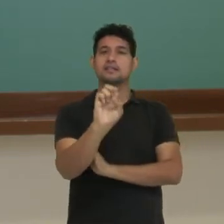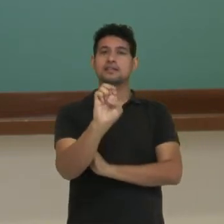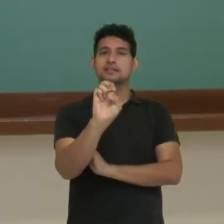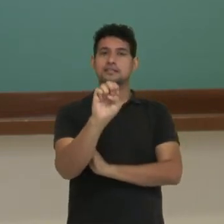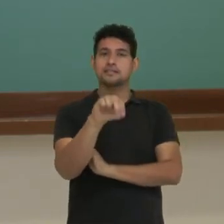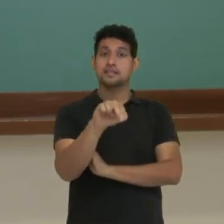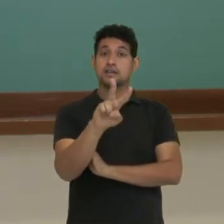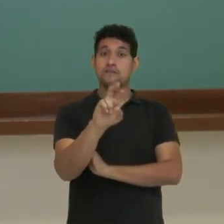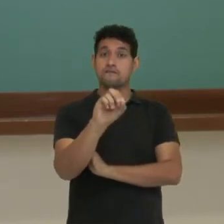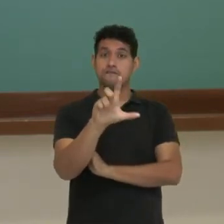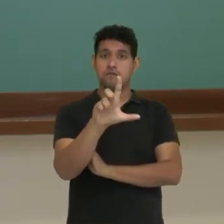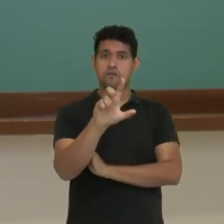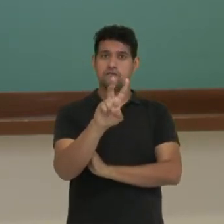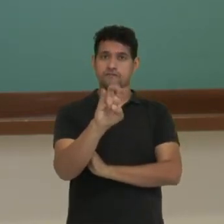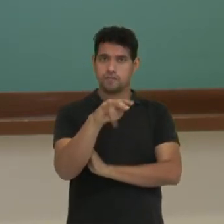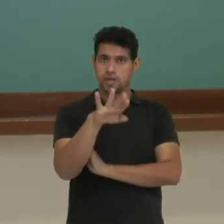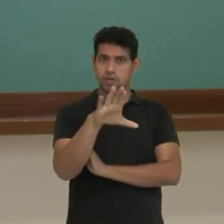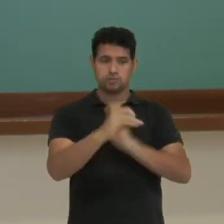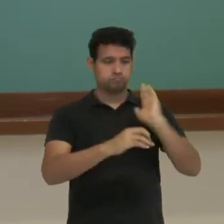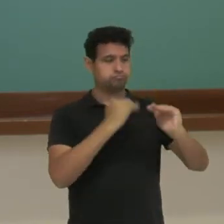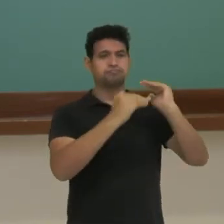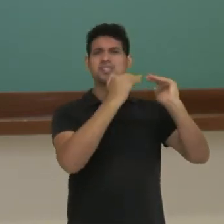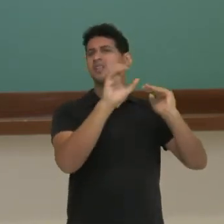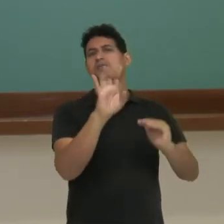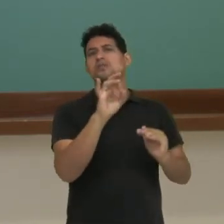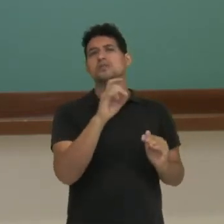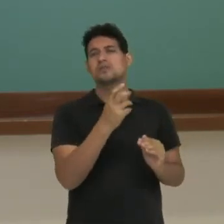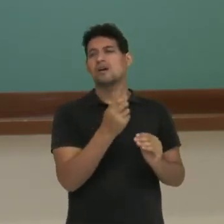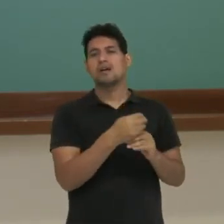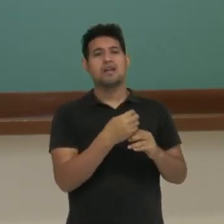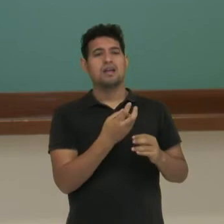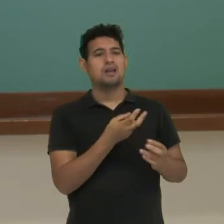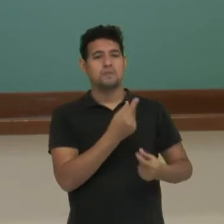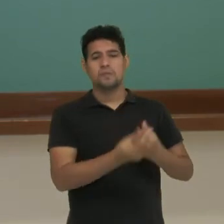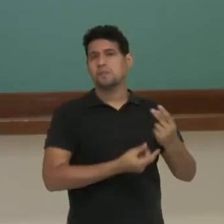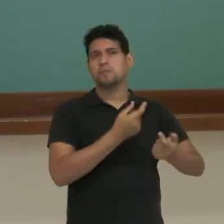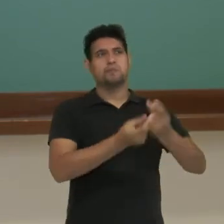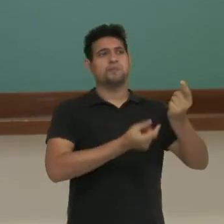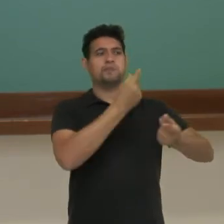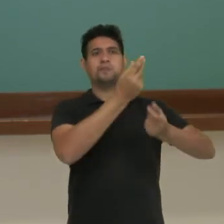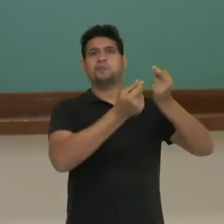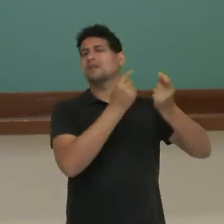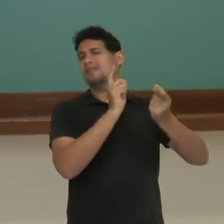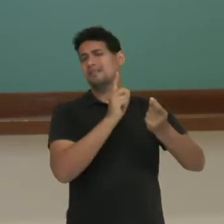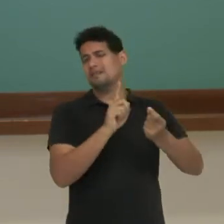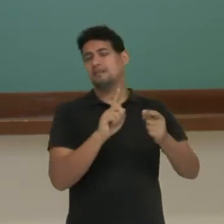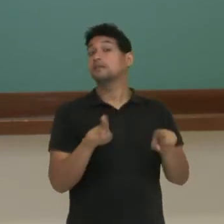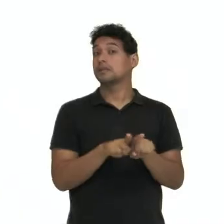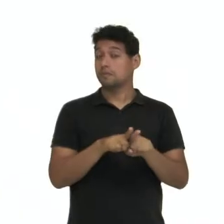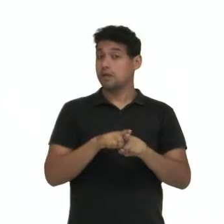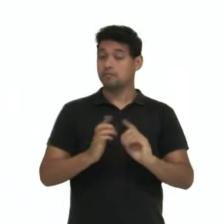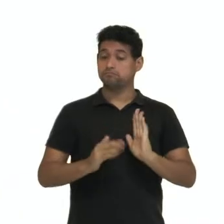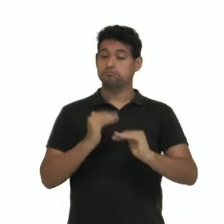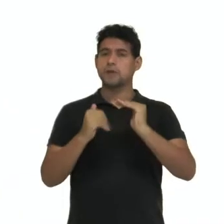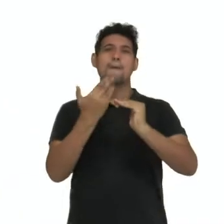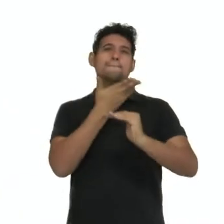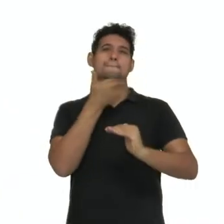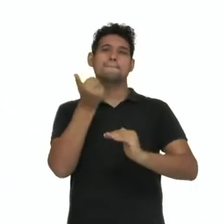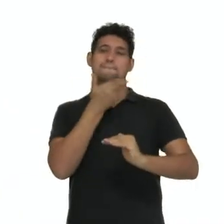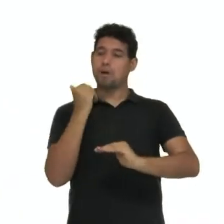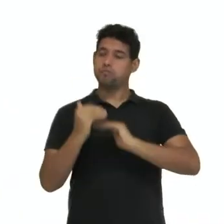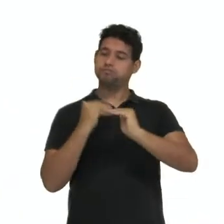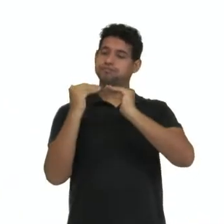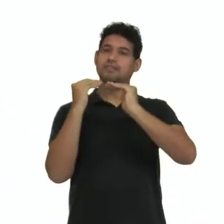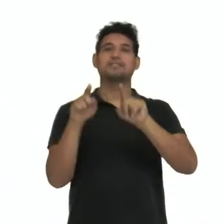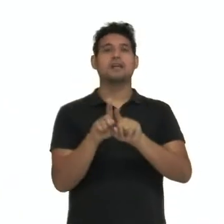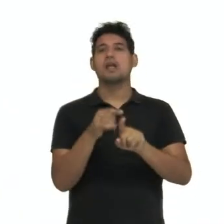você, aluno, não só como um desenvolvimento de recurso monetário, mas sim um desenvolvimento no sentido de melhoria, seja